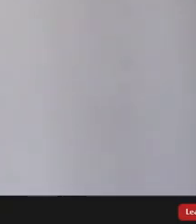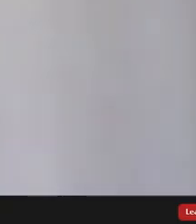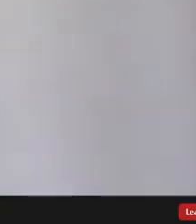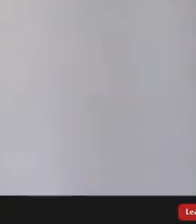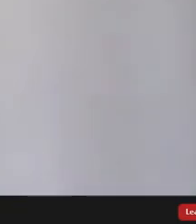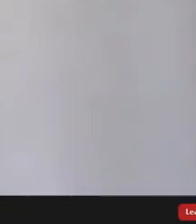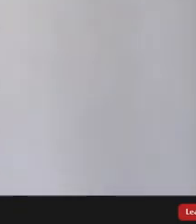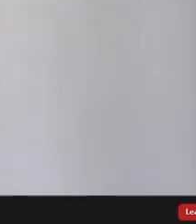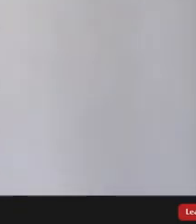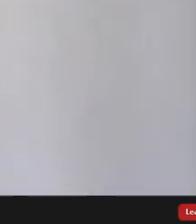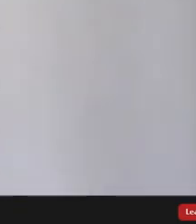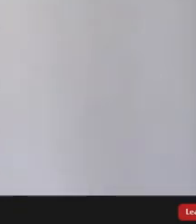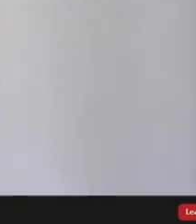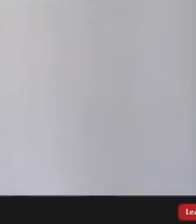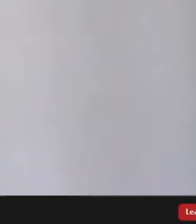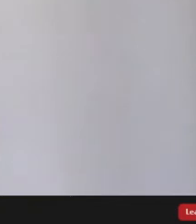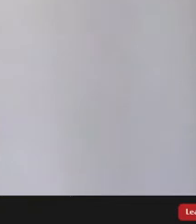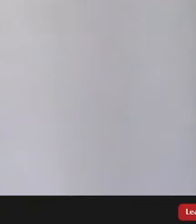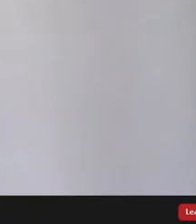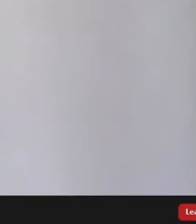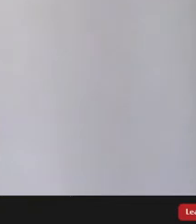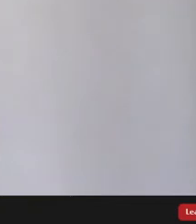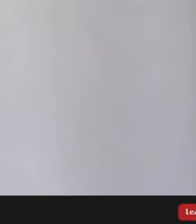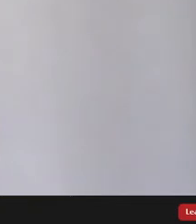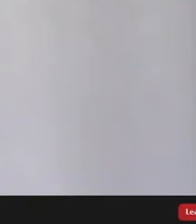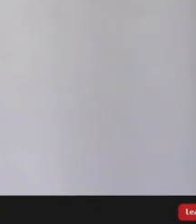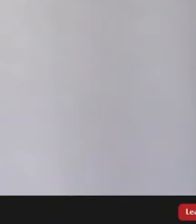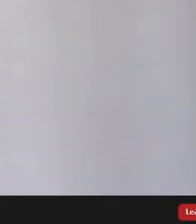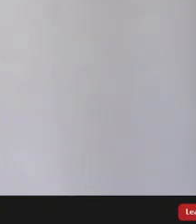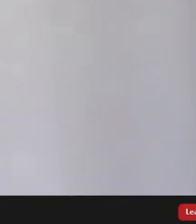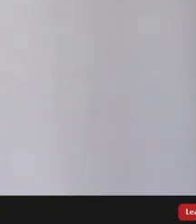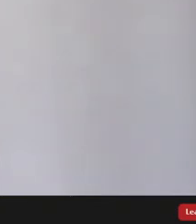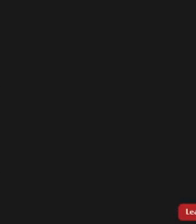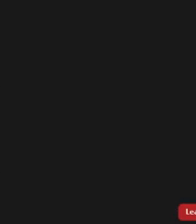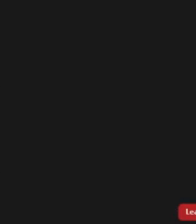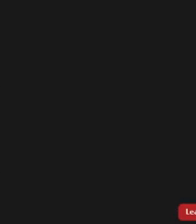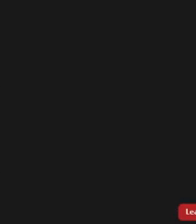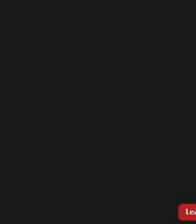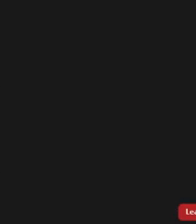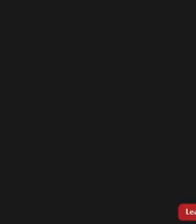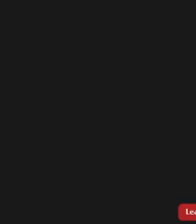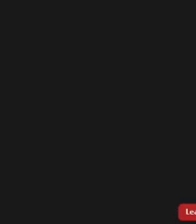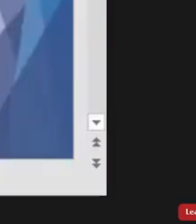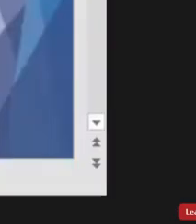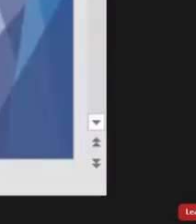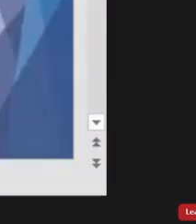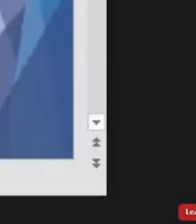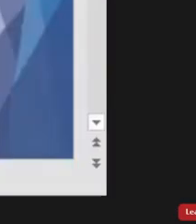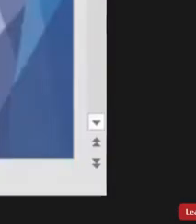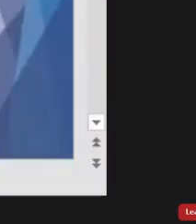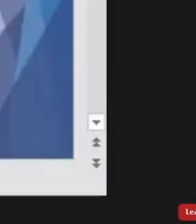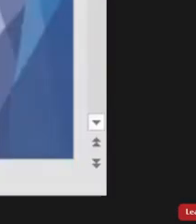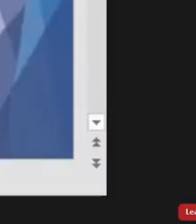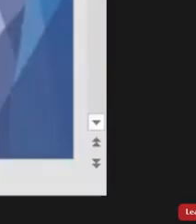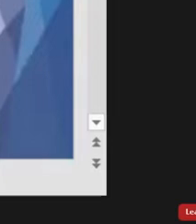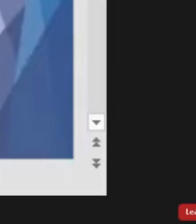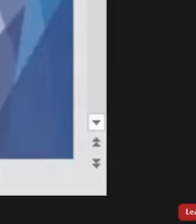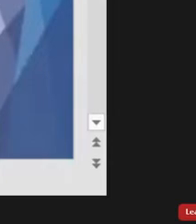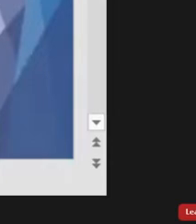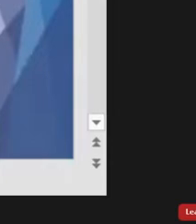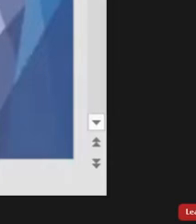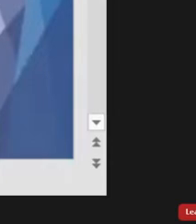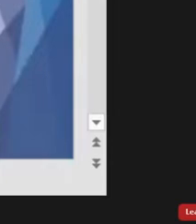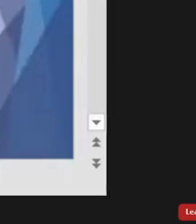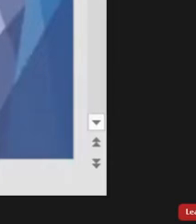se o Leonardo conseguiu colocar a apresentação, se no ao vivo já está aí a apresentação.